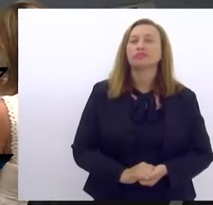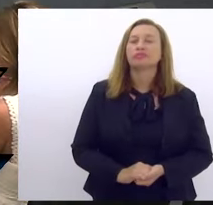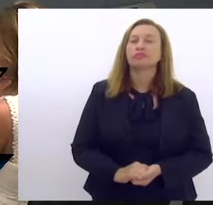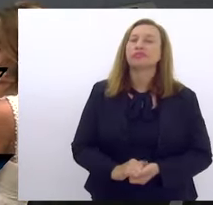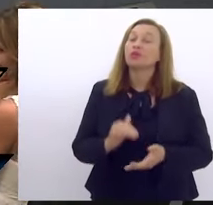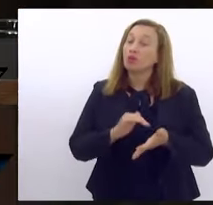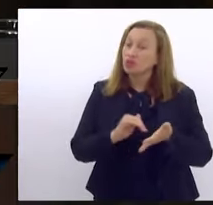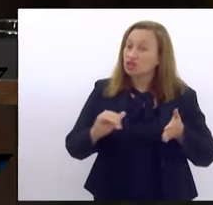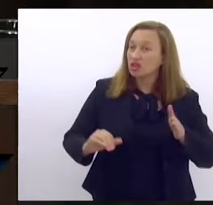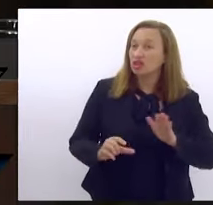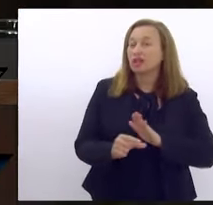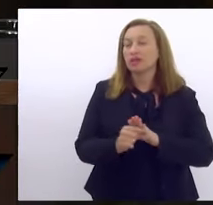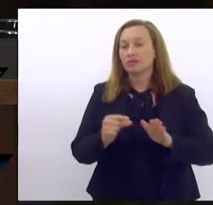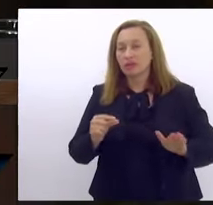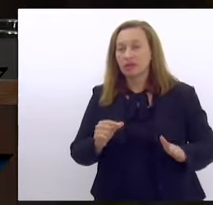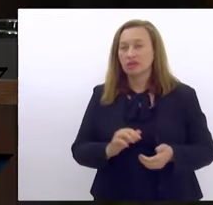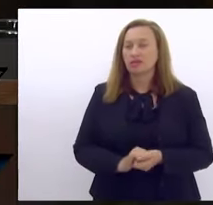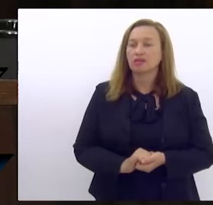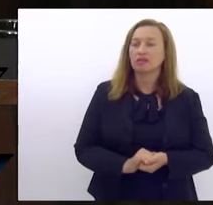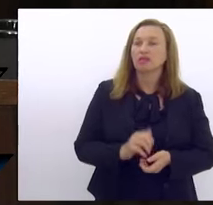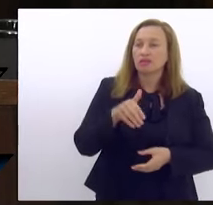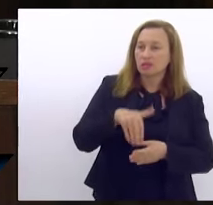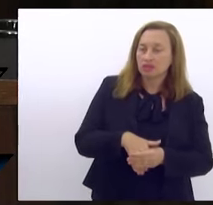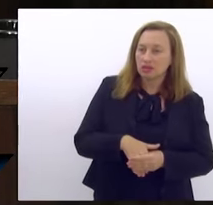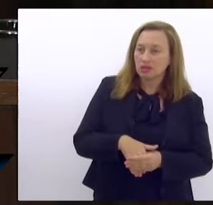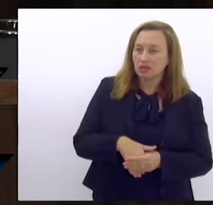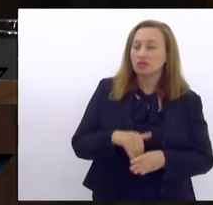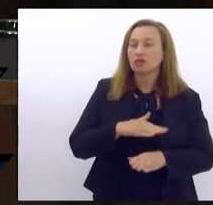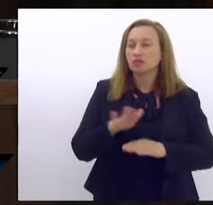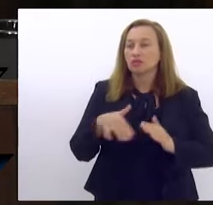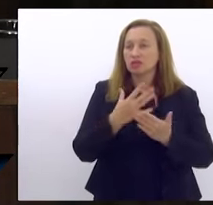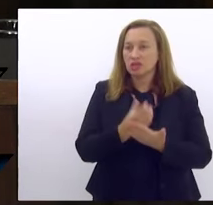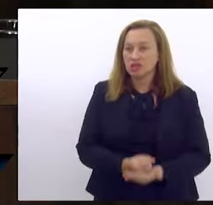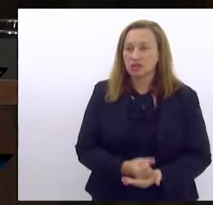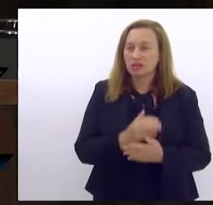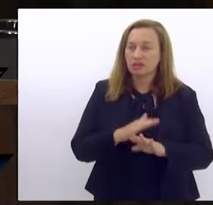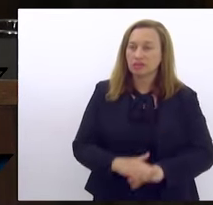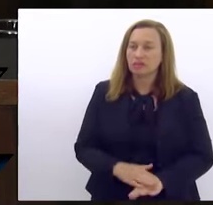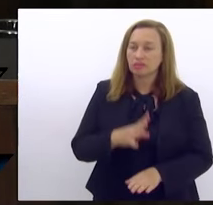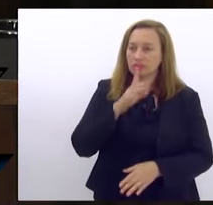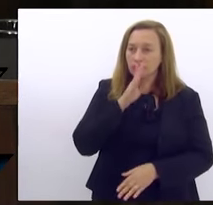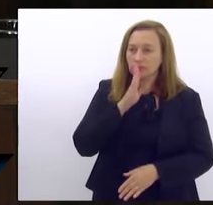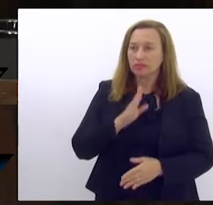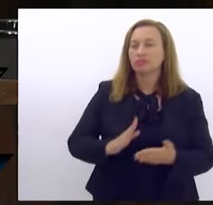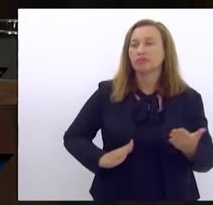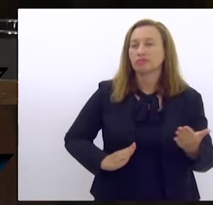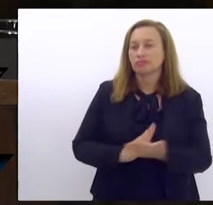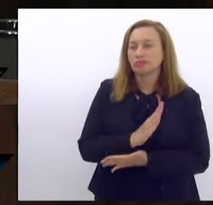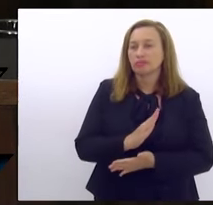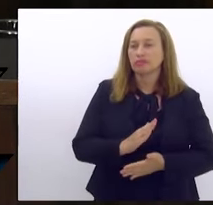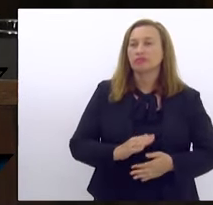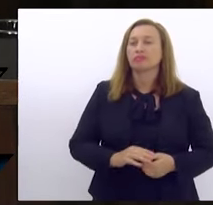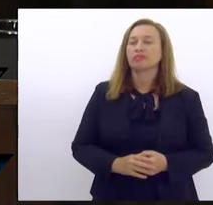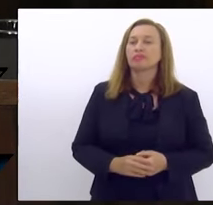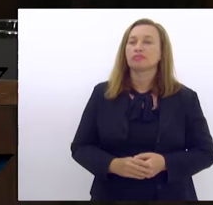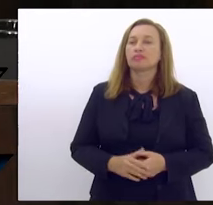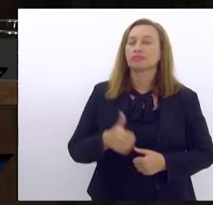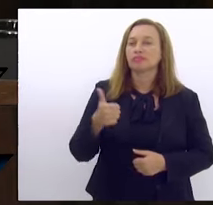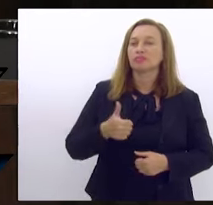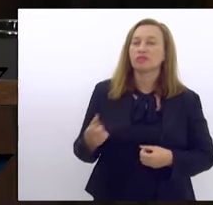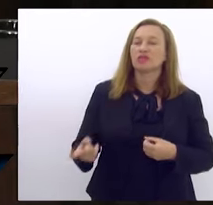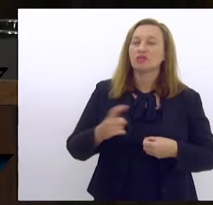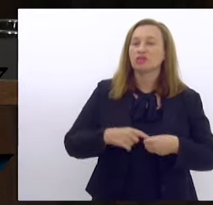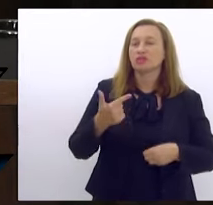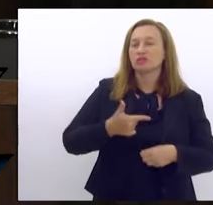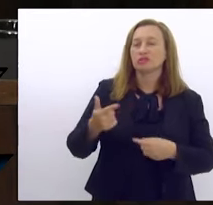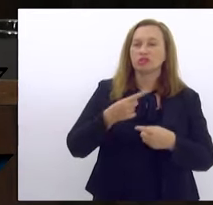Com a retirada da emenda, em votação, senhores que aprovam, permaneçam como estão. Aprovado. Em primeira